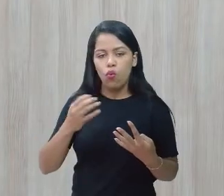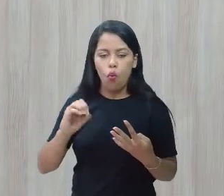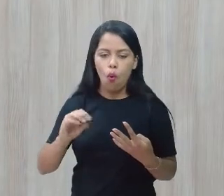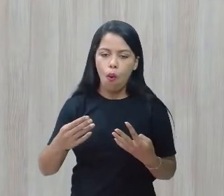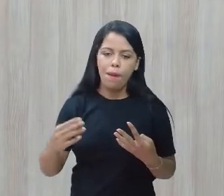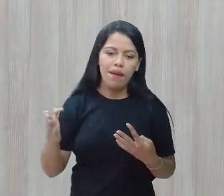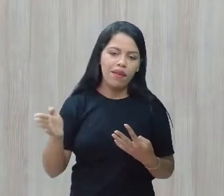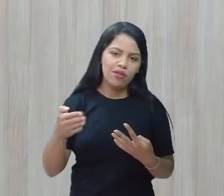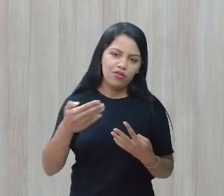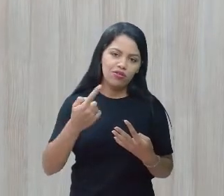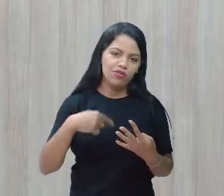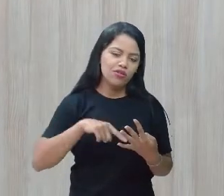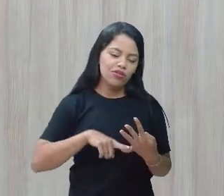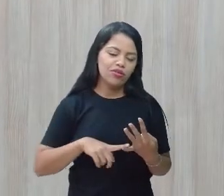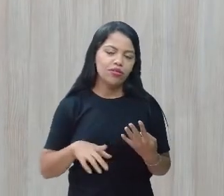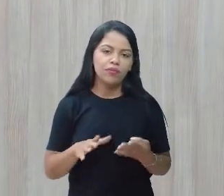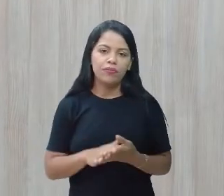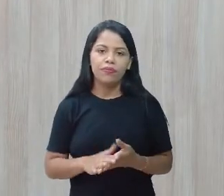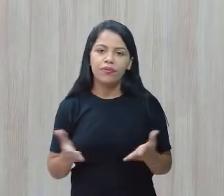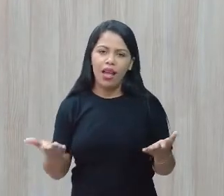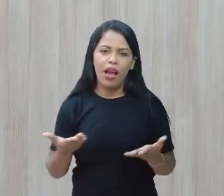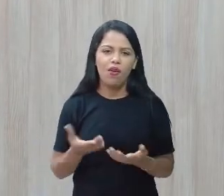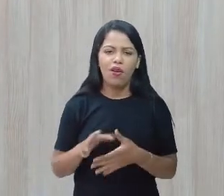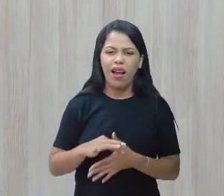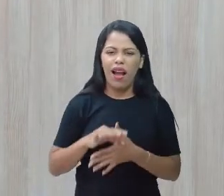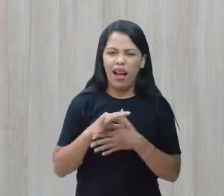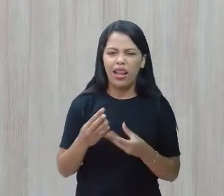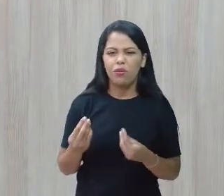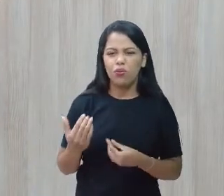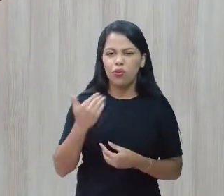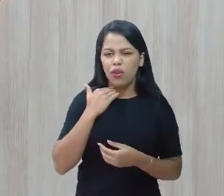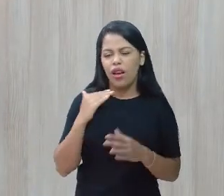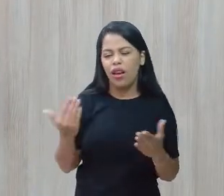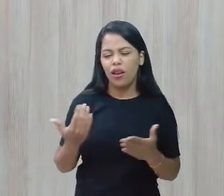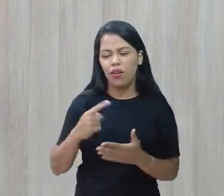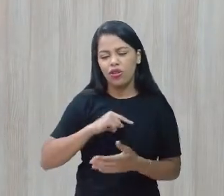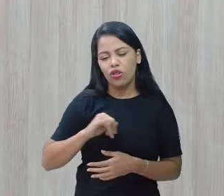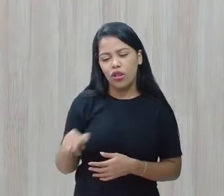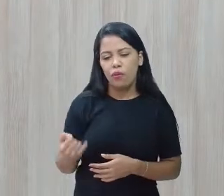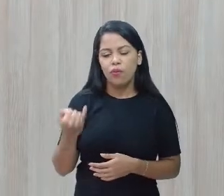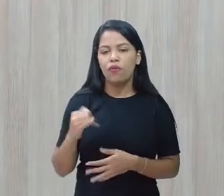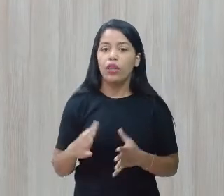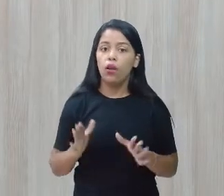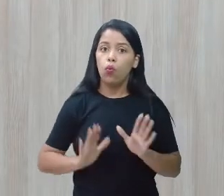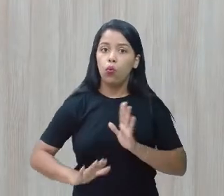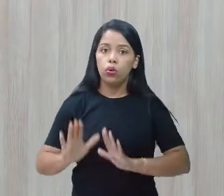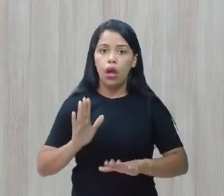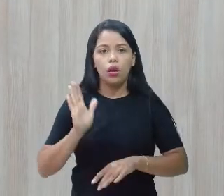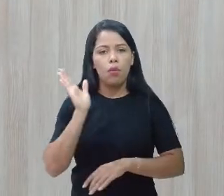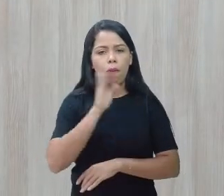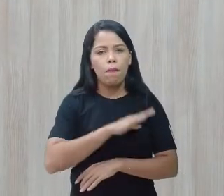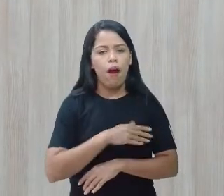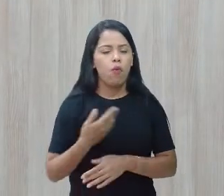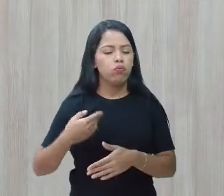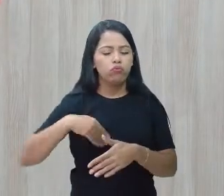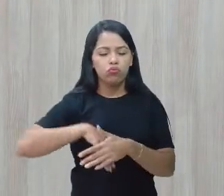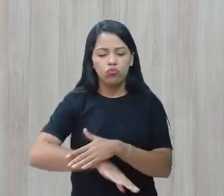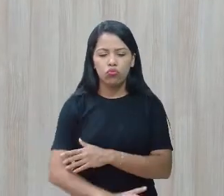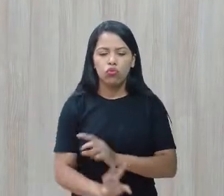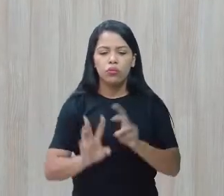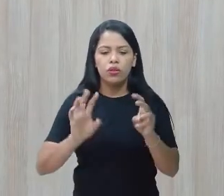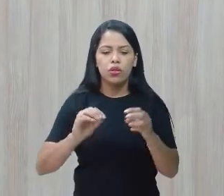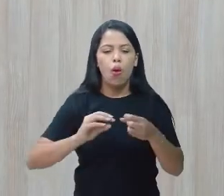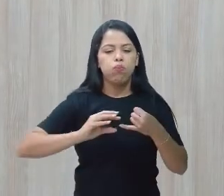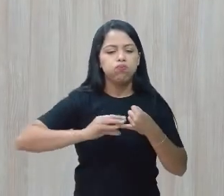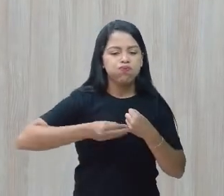vai eliminar. Então, essa questão aí das frituras. Então, muito cuidado com esse mau hábito em relação, né, às